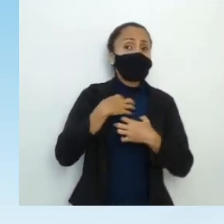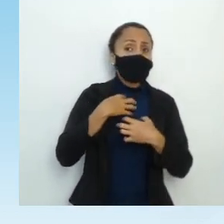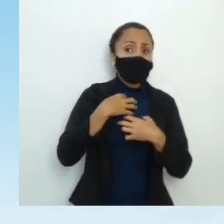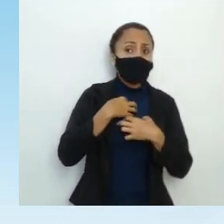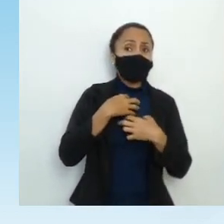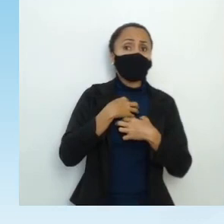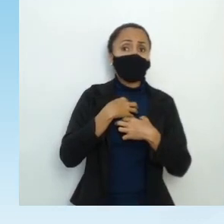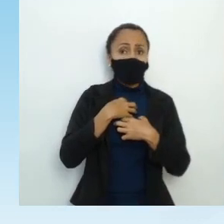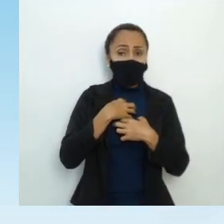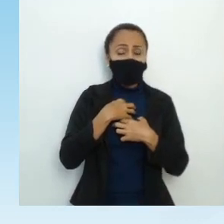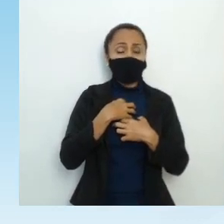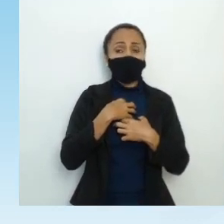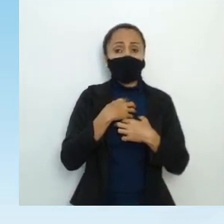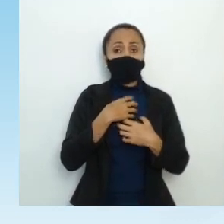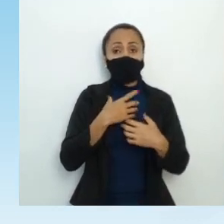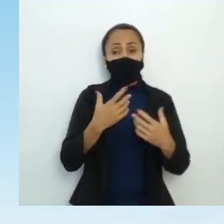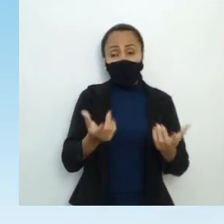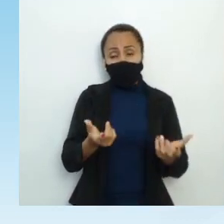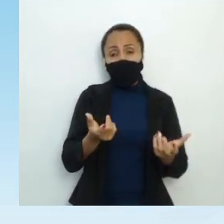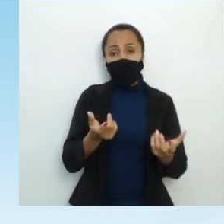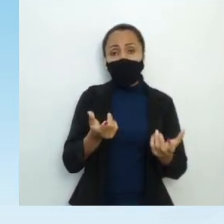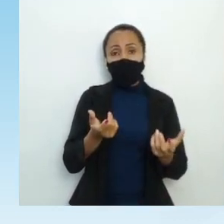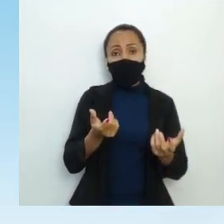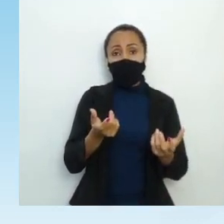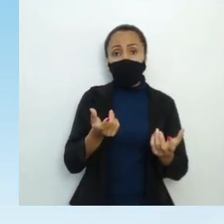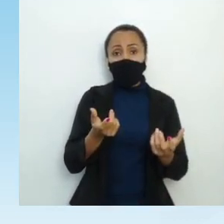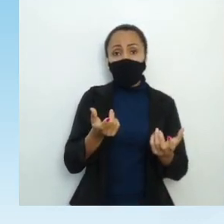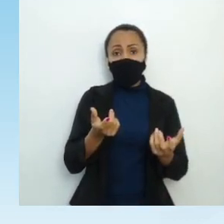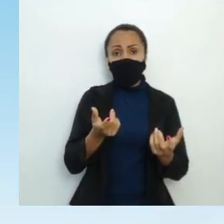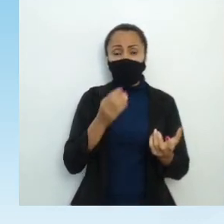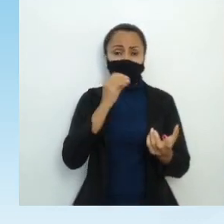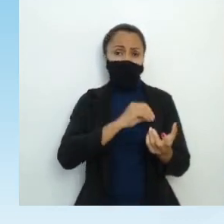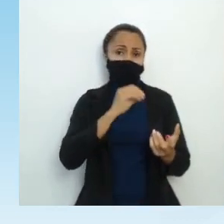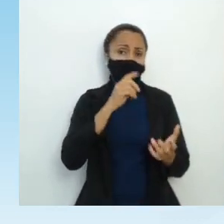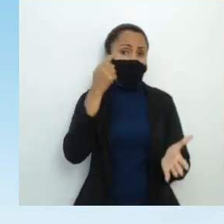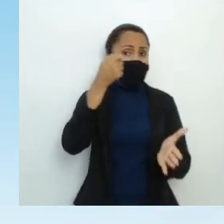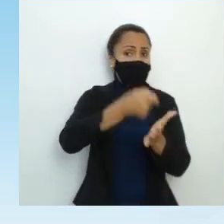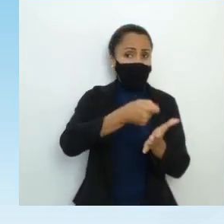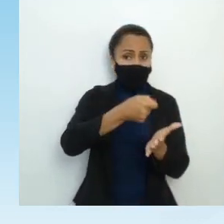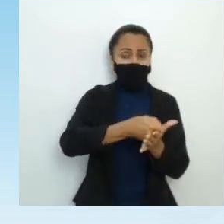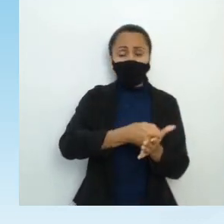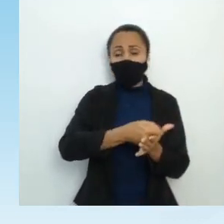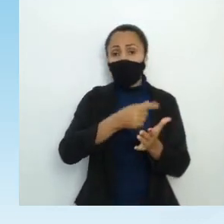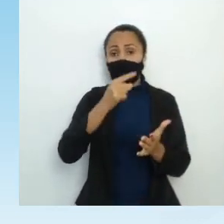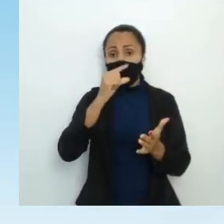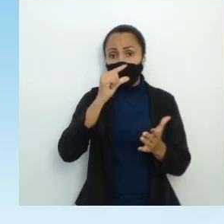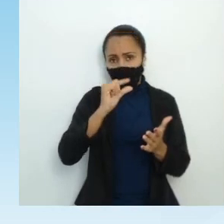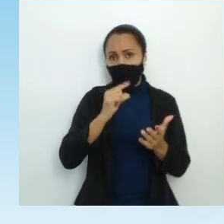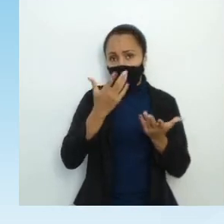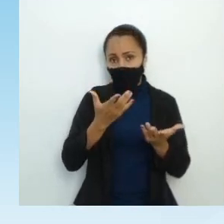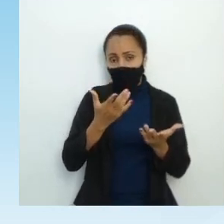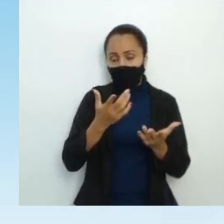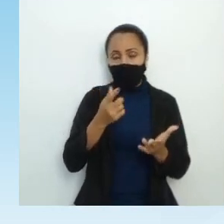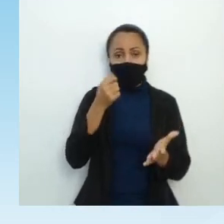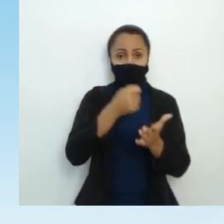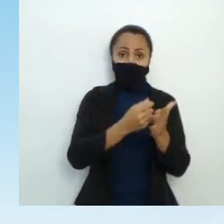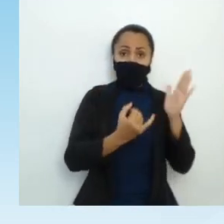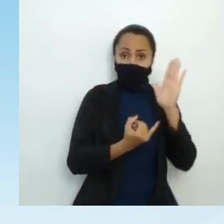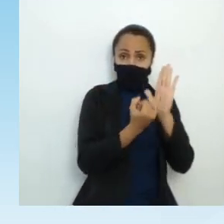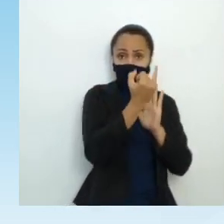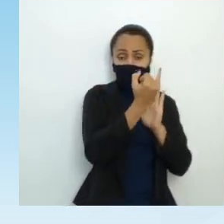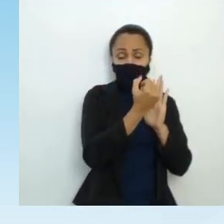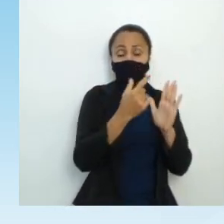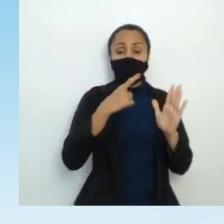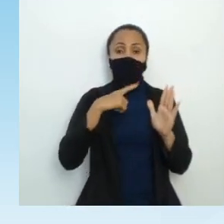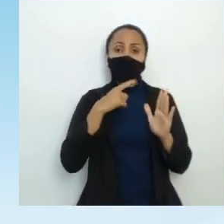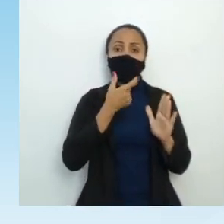aí de fato eram ingleses, né, pagavam, mesmo que pouco, né, nessa negligência salutar, pagavam impostos e tinham na